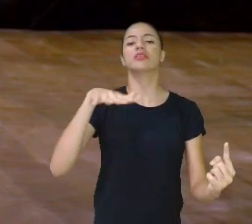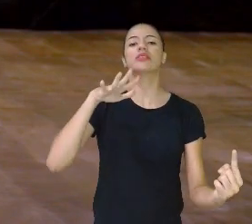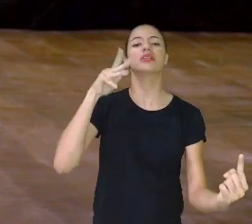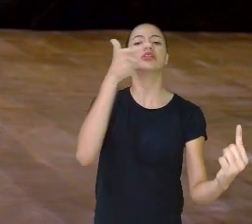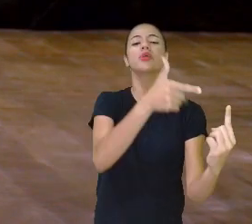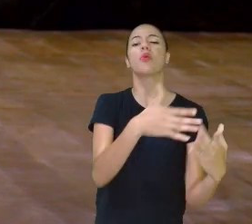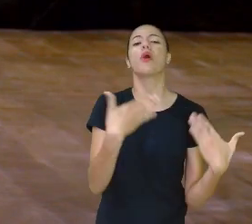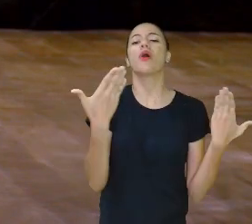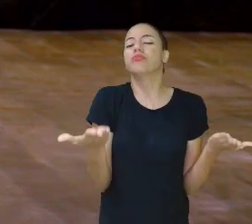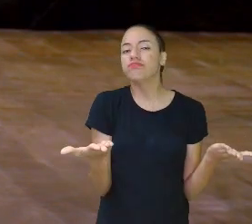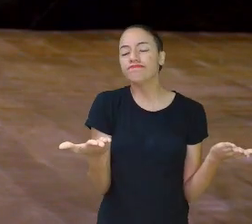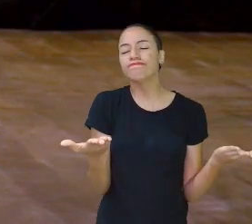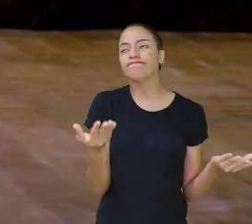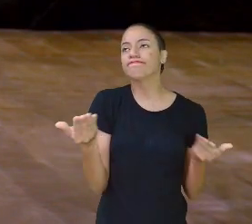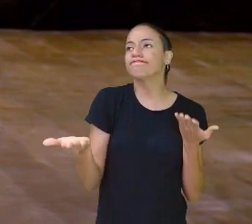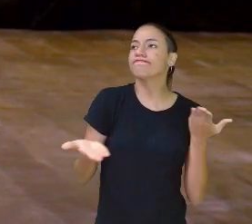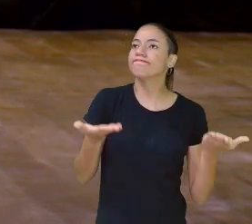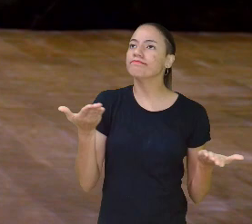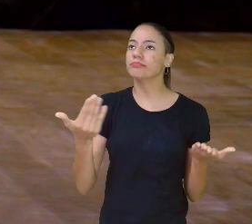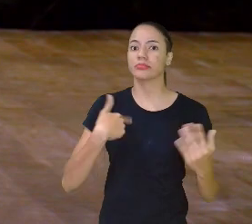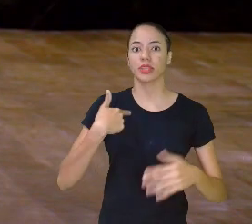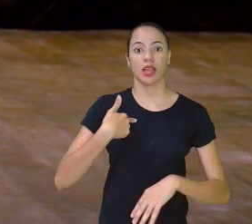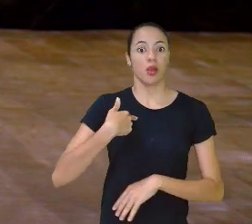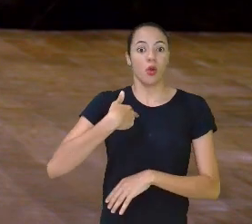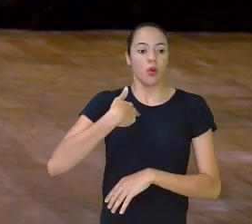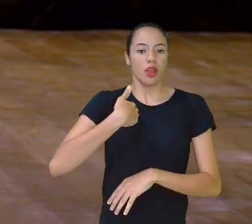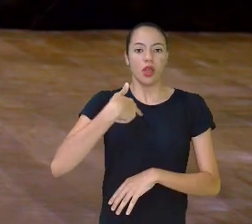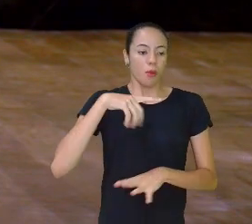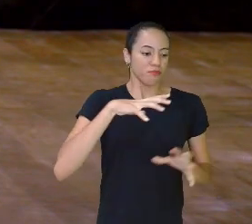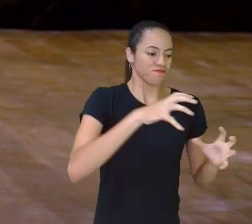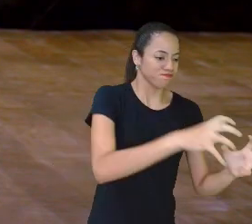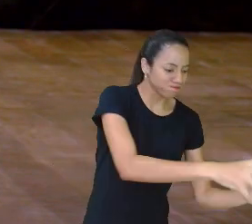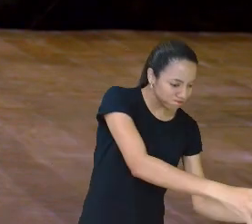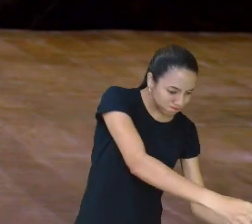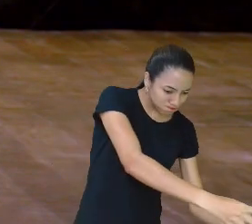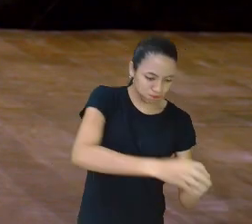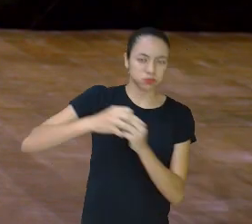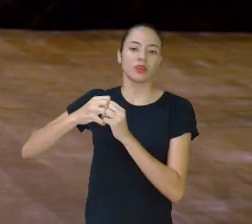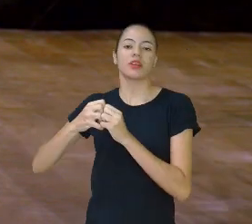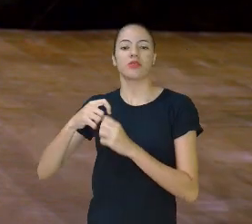Na verdade, eu arranquei você.